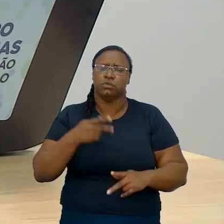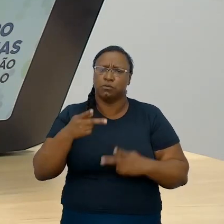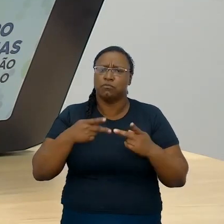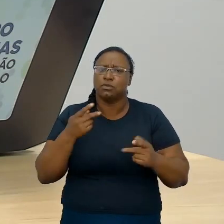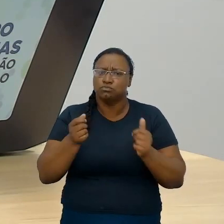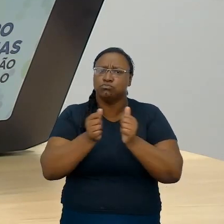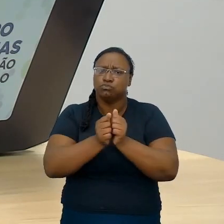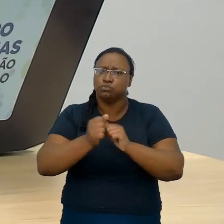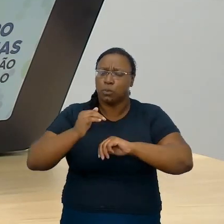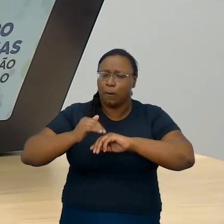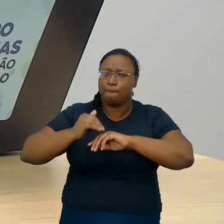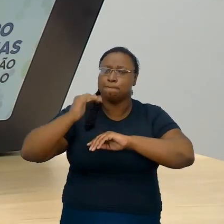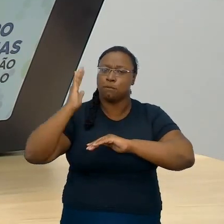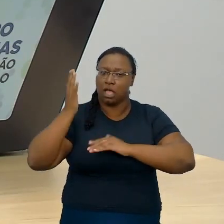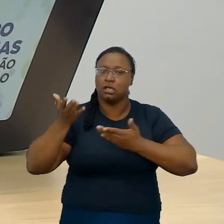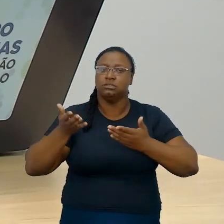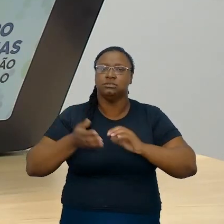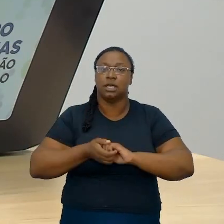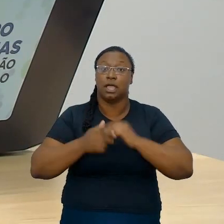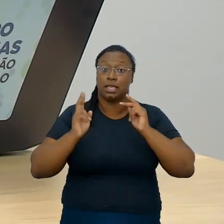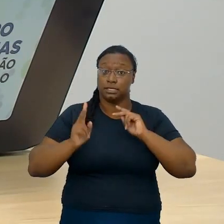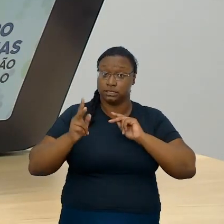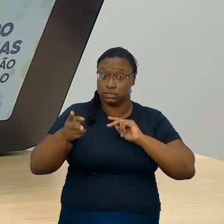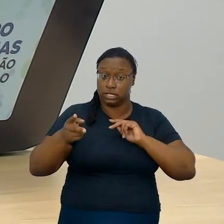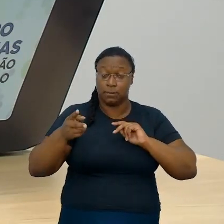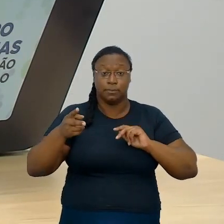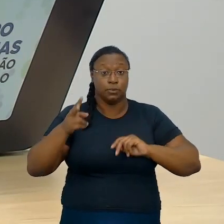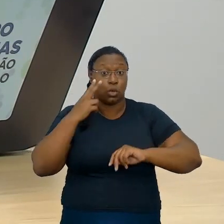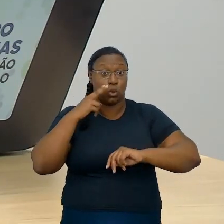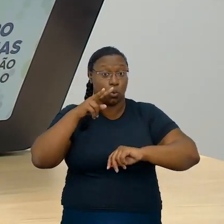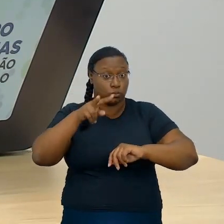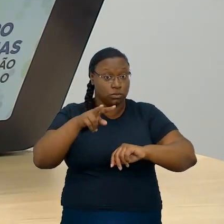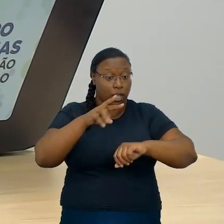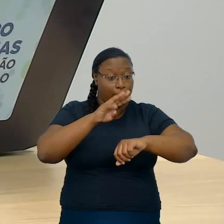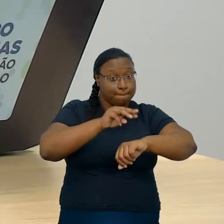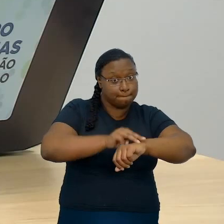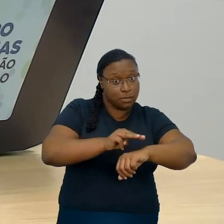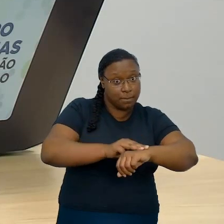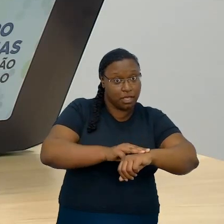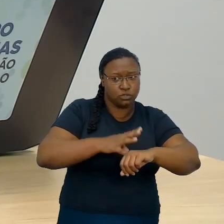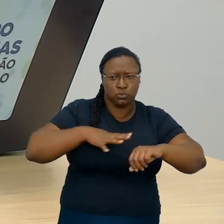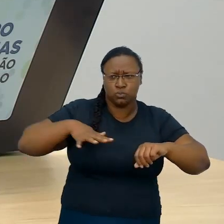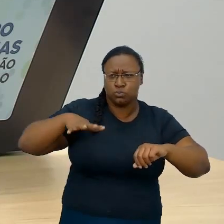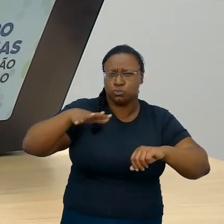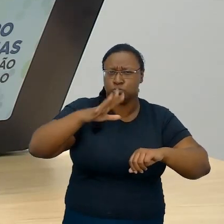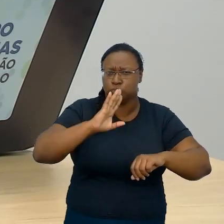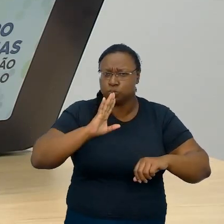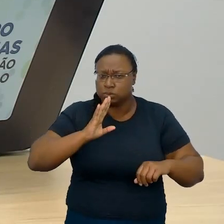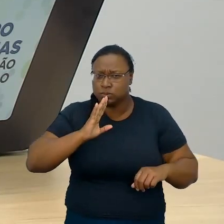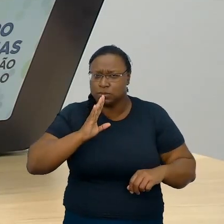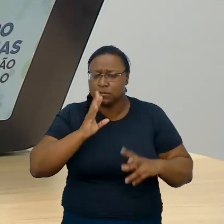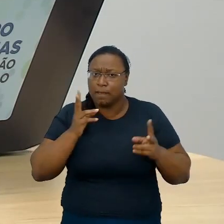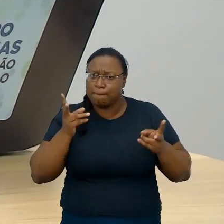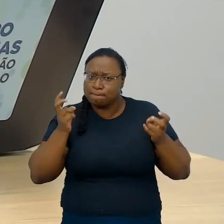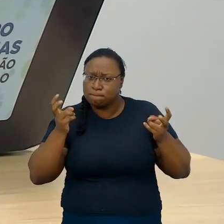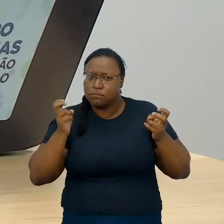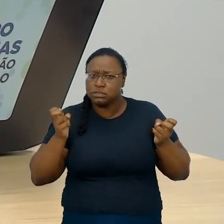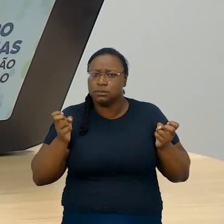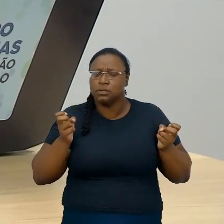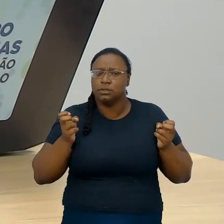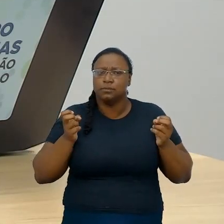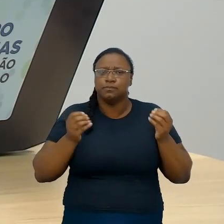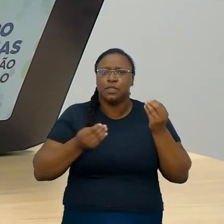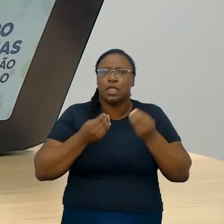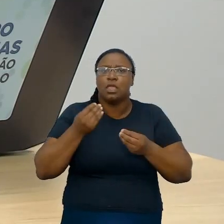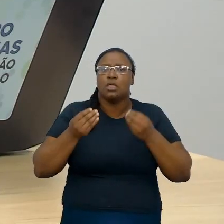gente olhar, né, a matemática, como ela integra todas as áreas do conhecimento, né, a gente pode perceber, né, que para